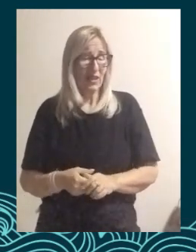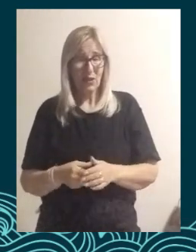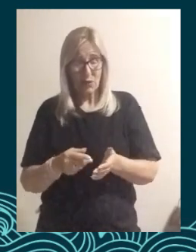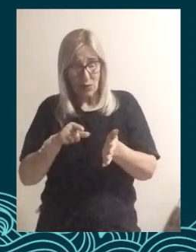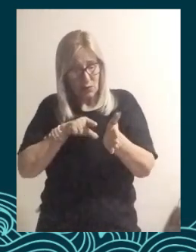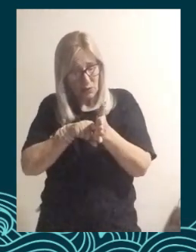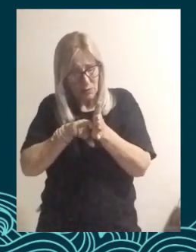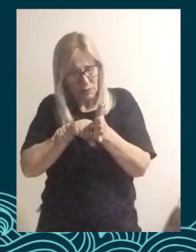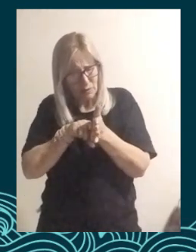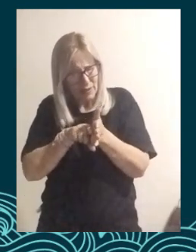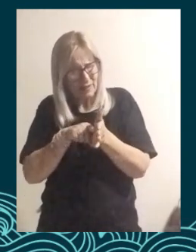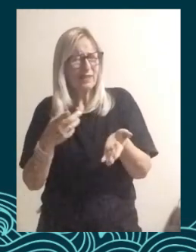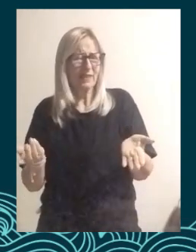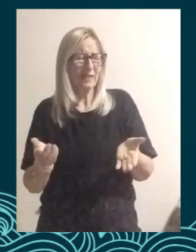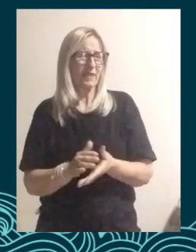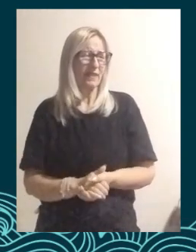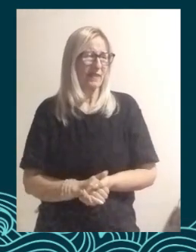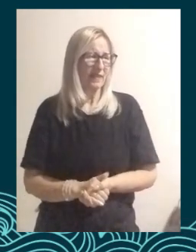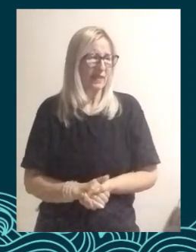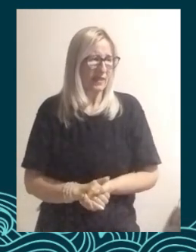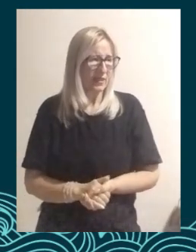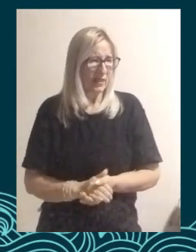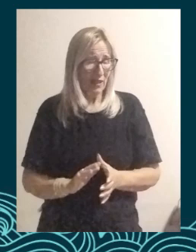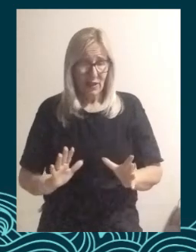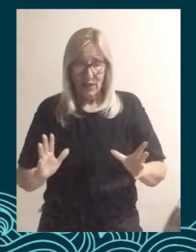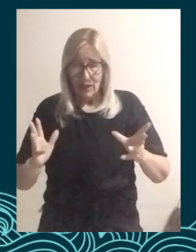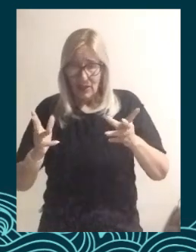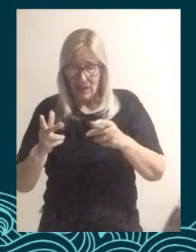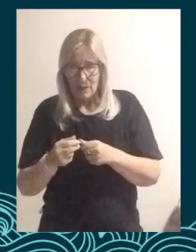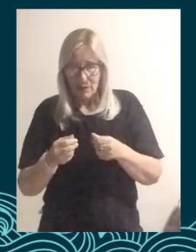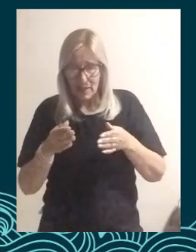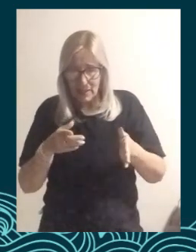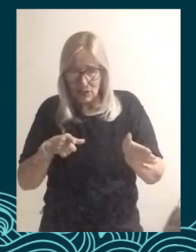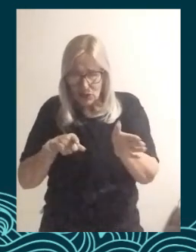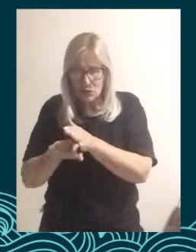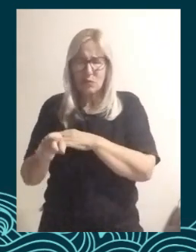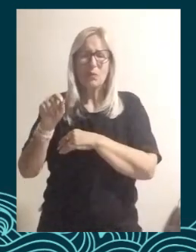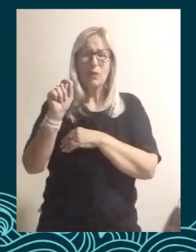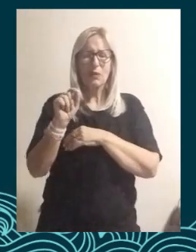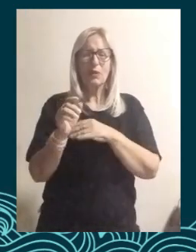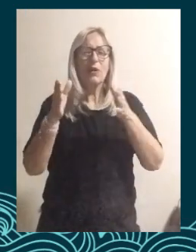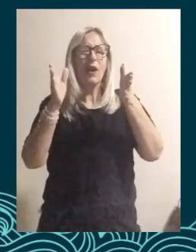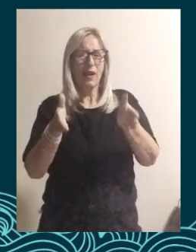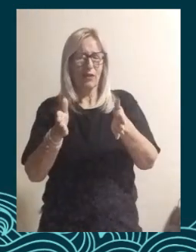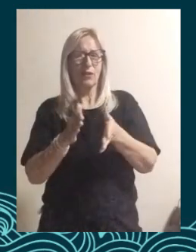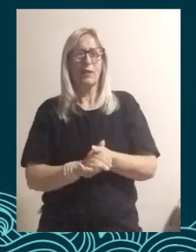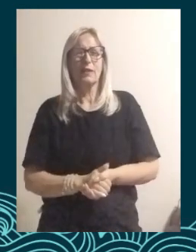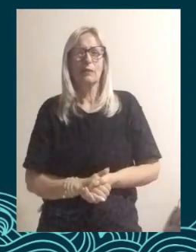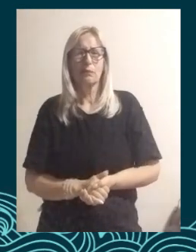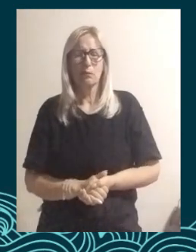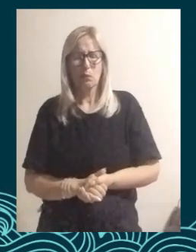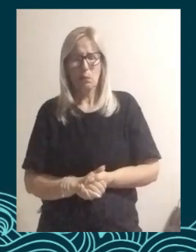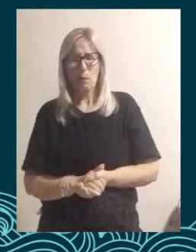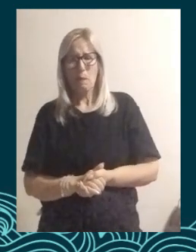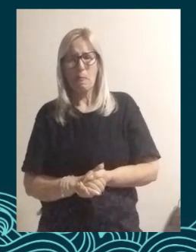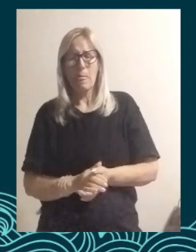foram, objeto de pesquisa. Então, tudo isso para te perguntar como que é